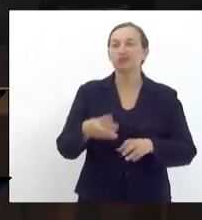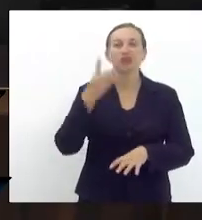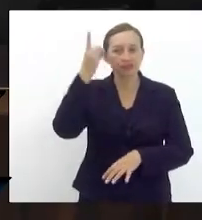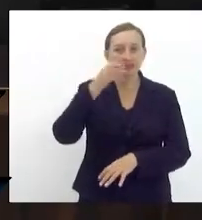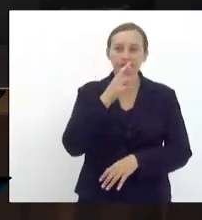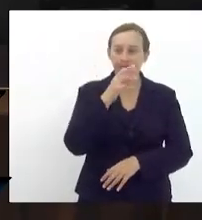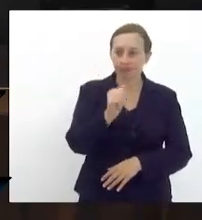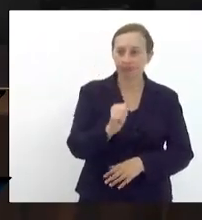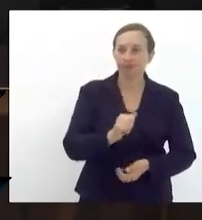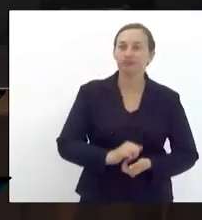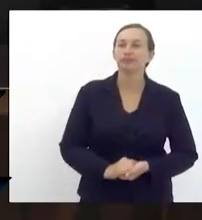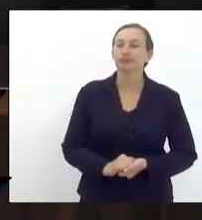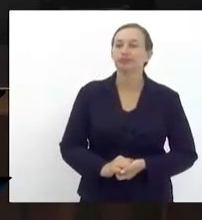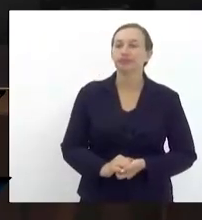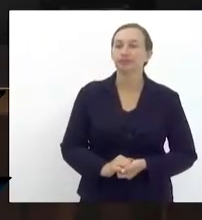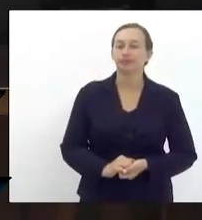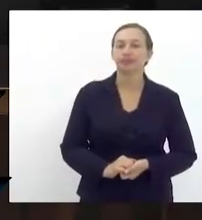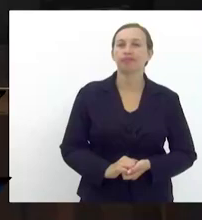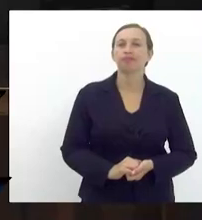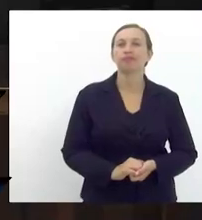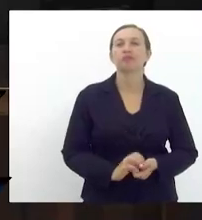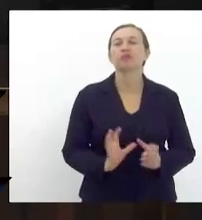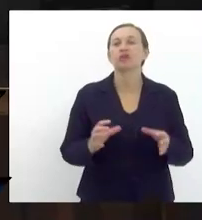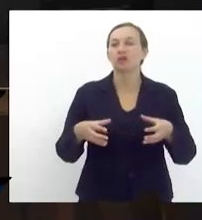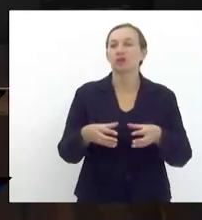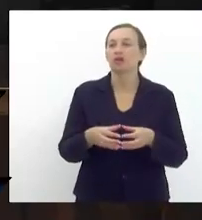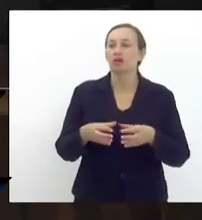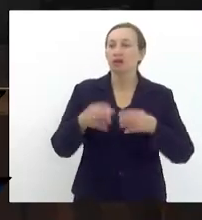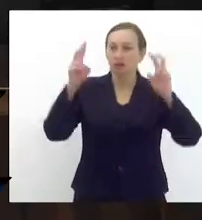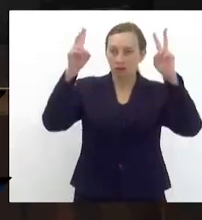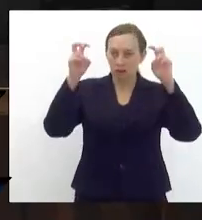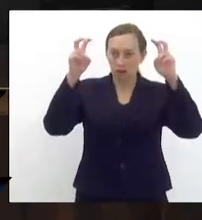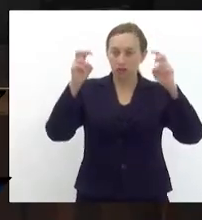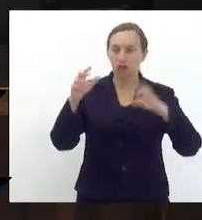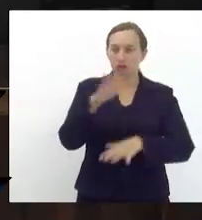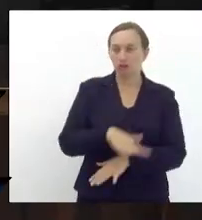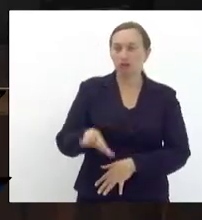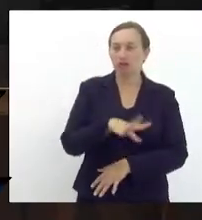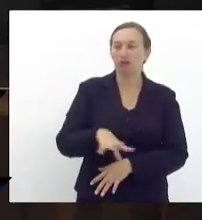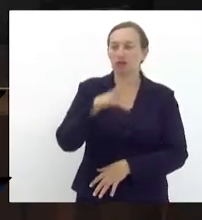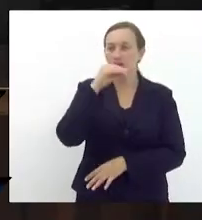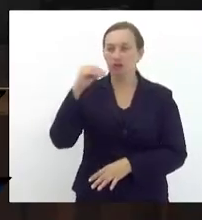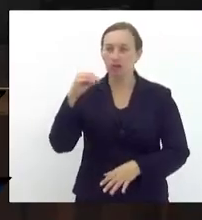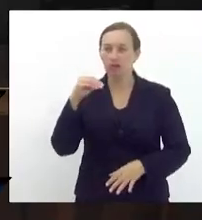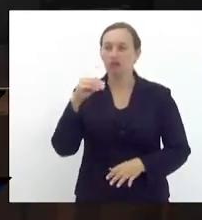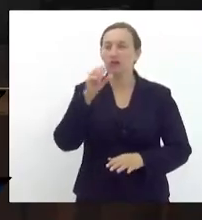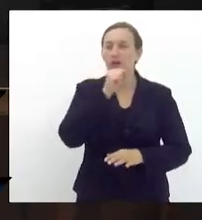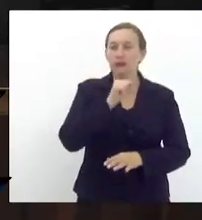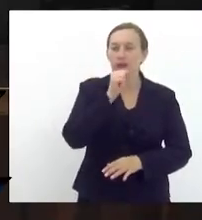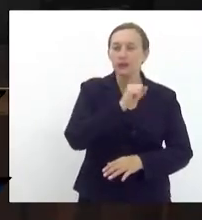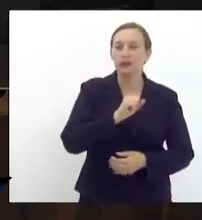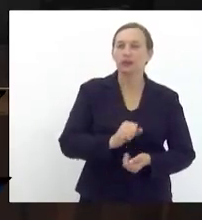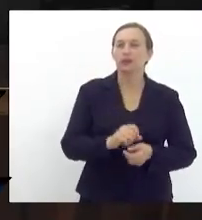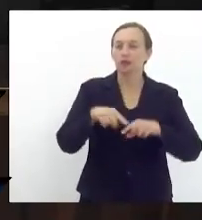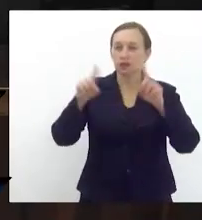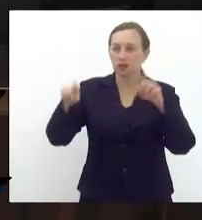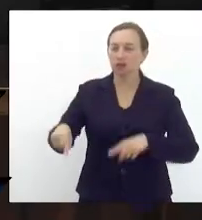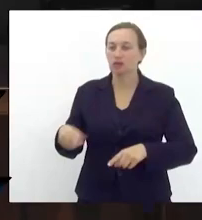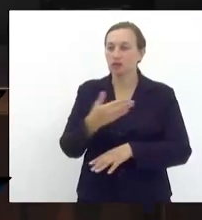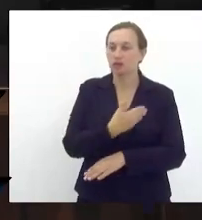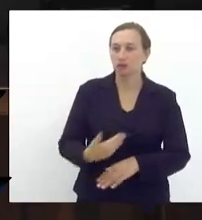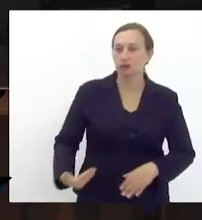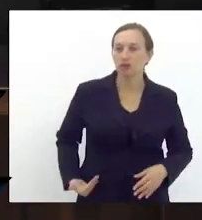Rodrigo Amorim prendendo de pareceres das comissões e assuntos da Criança e do Adolescente do idoso de servidores públicos